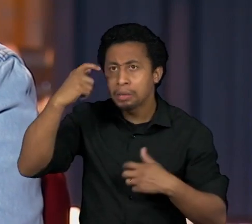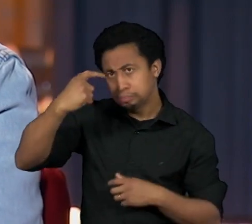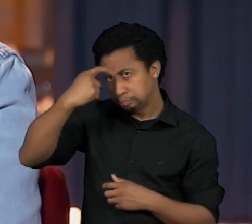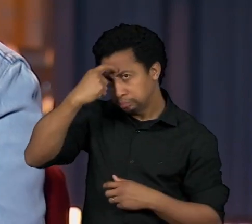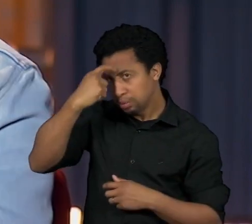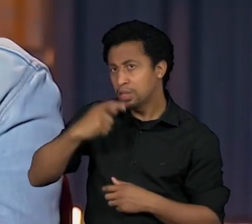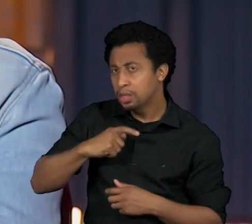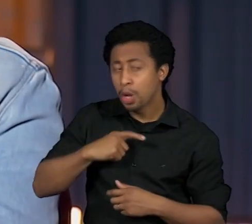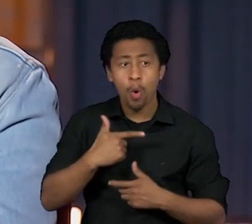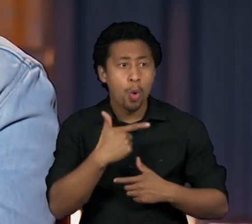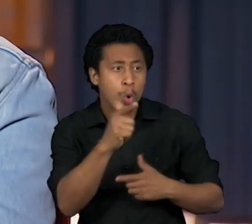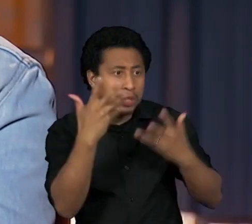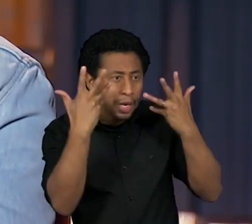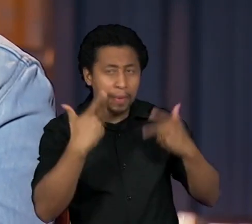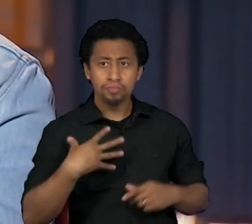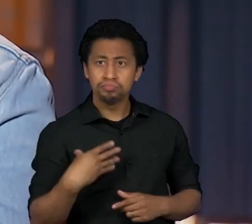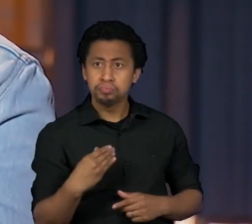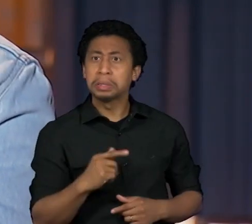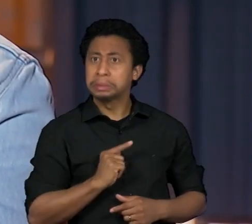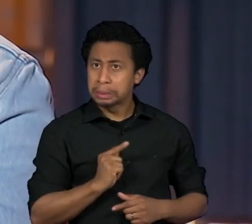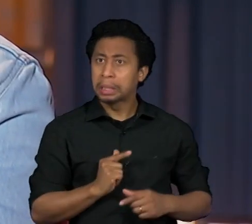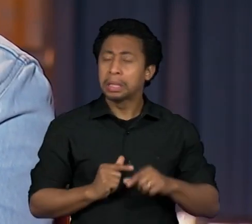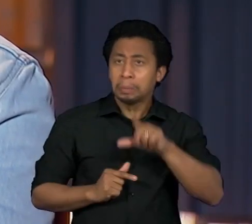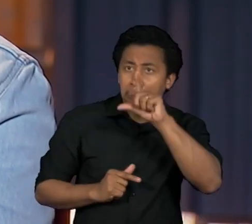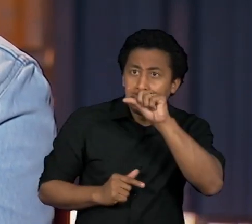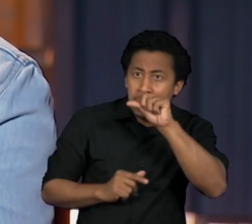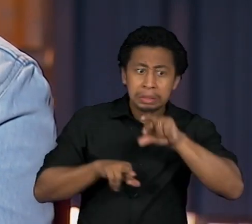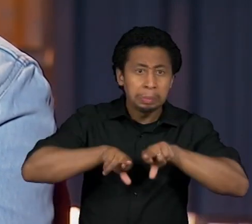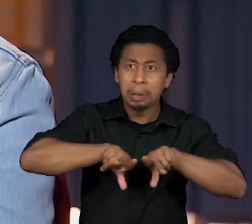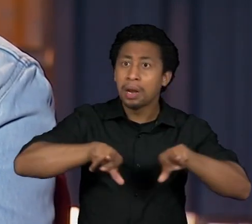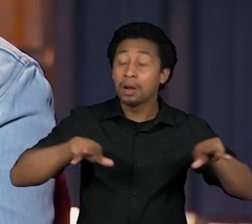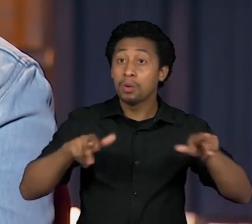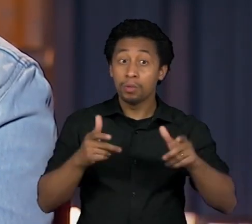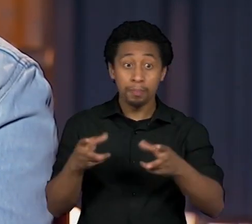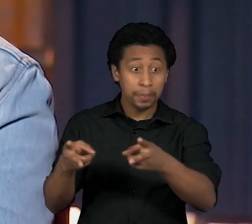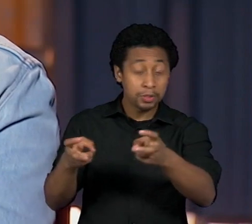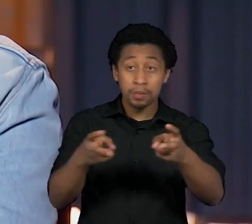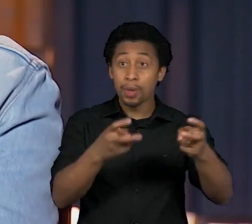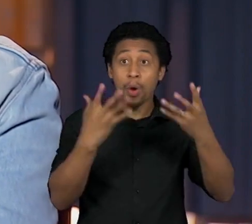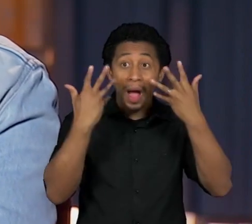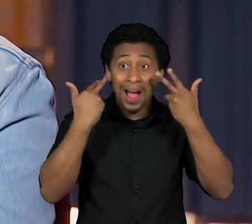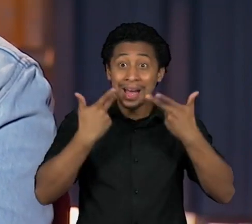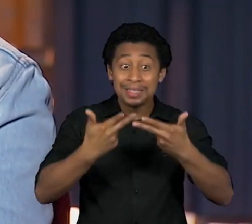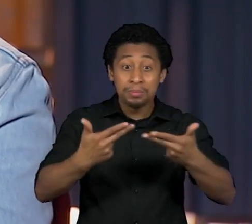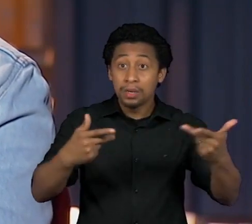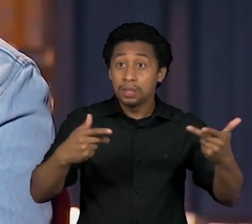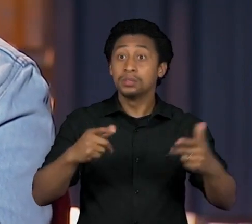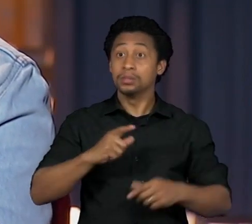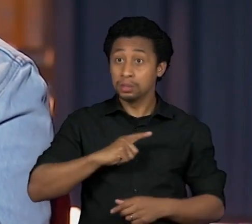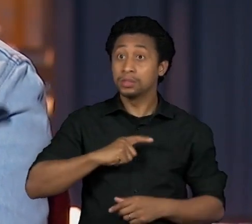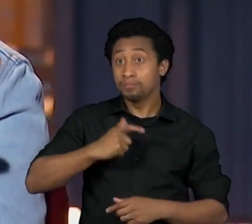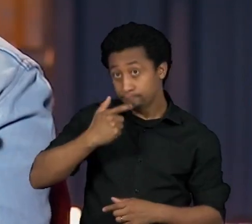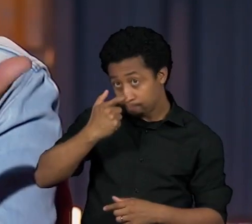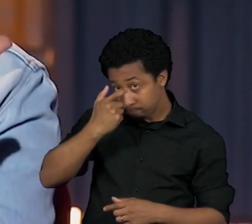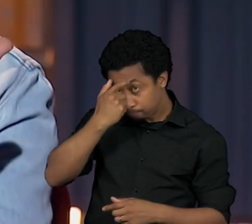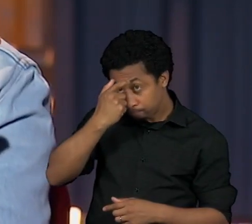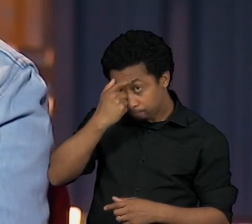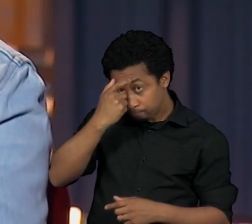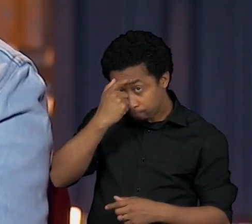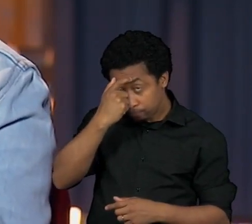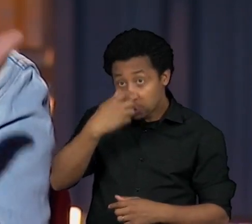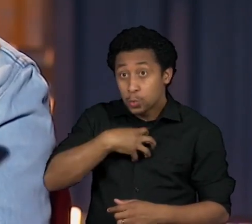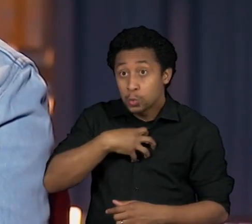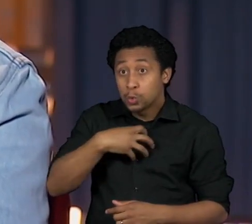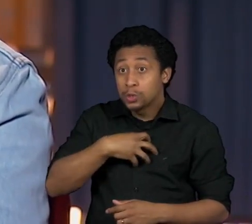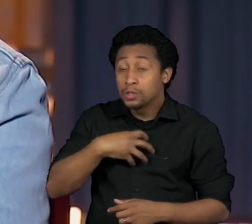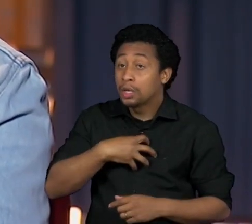também têm. Isso também pode acontecer em aves. E aí, quando começa a ficar claro que vários animais têm modos de pensamento ou